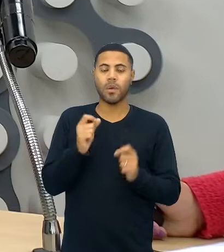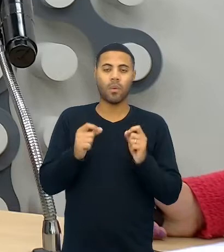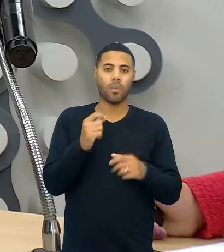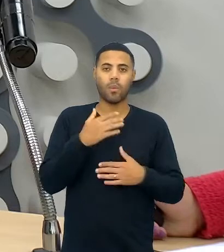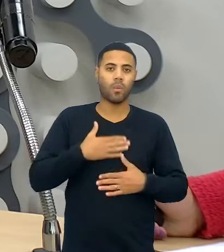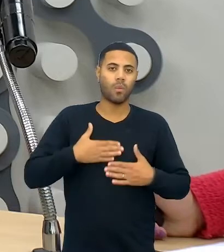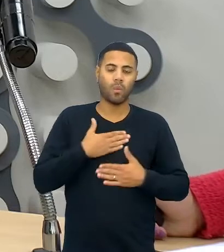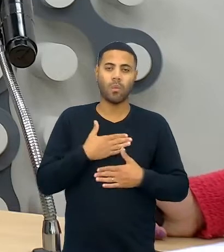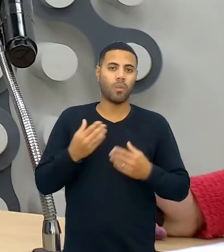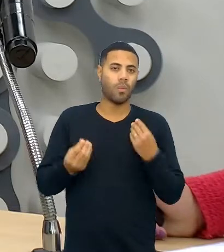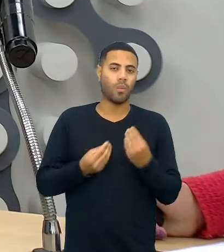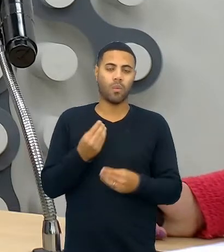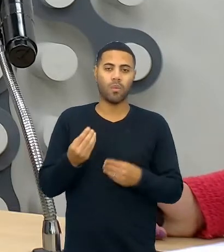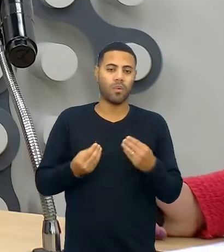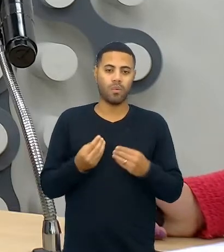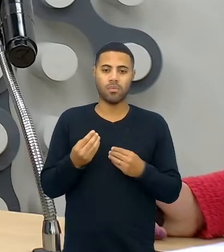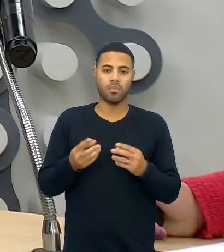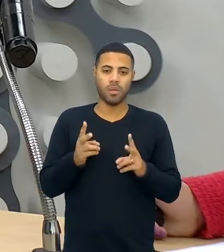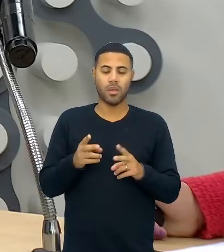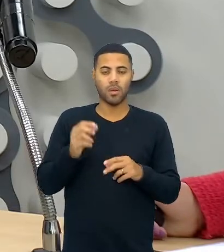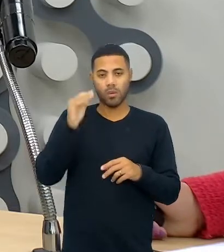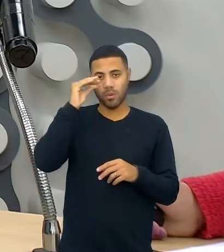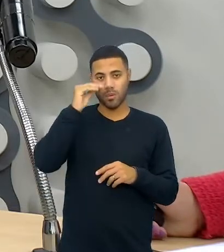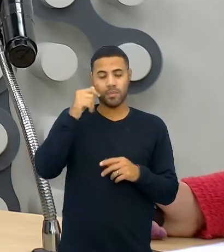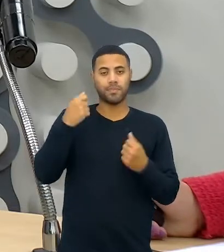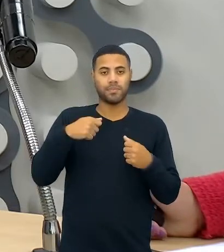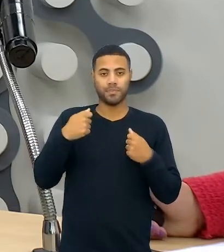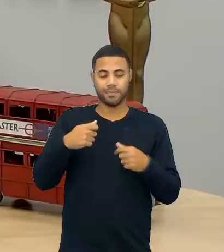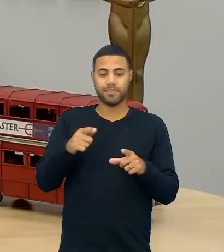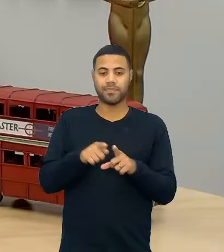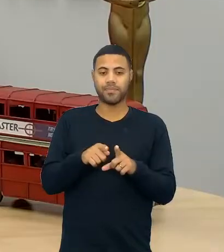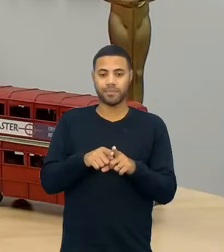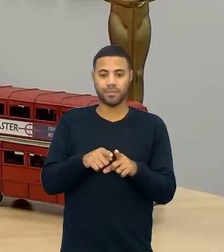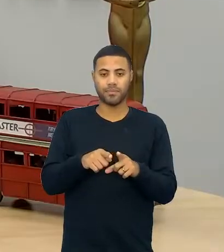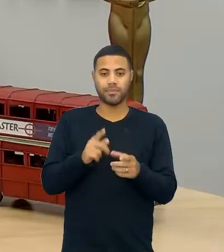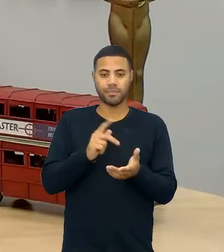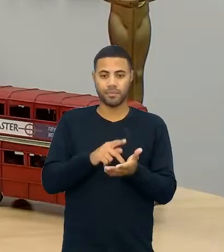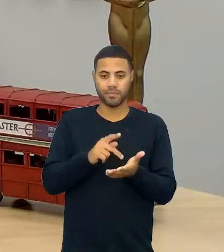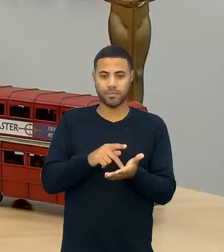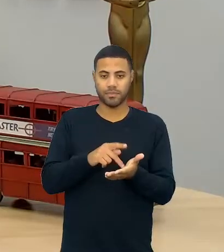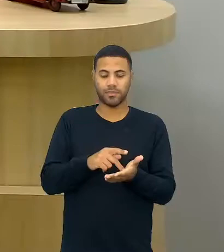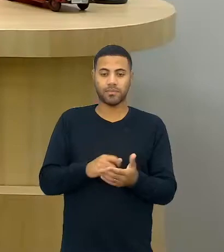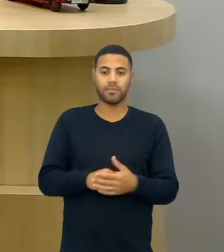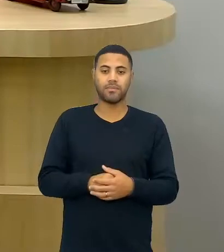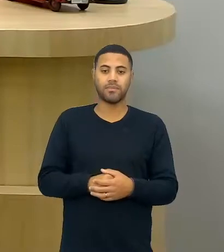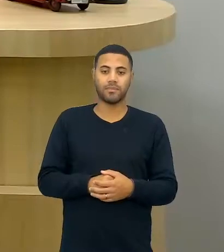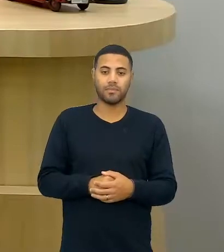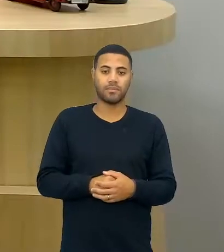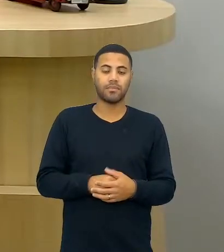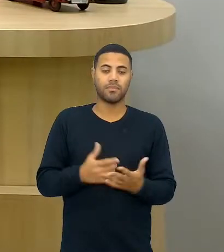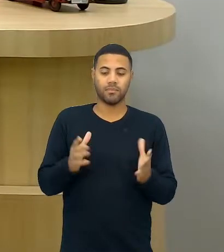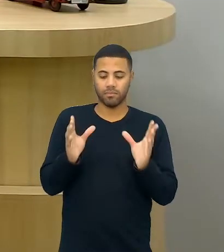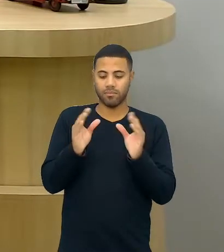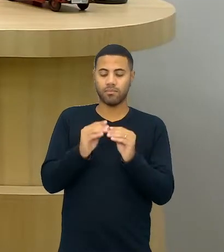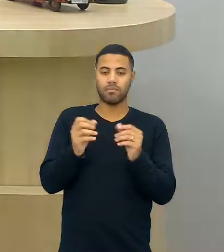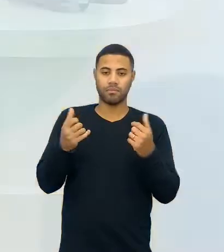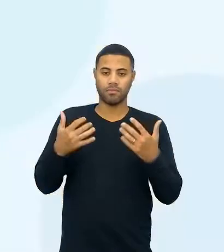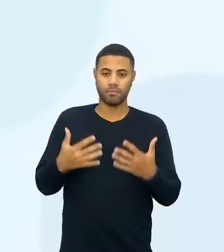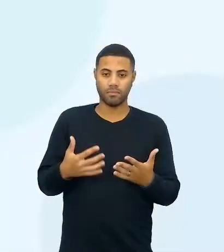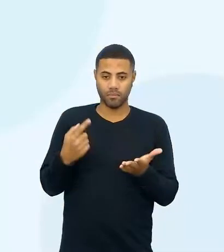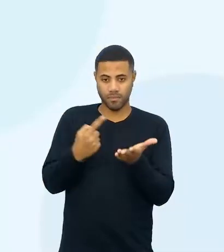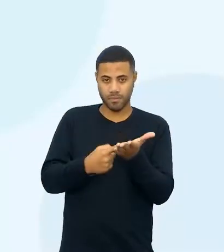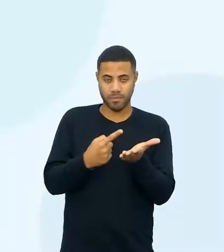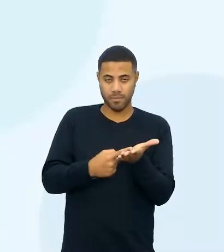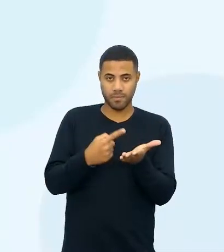como eu gostaria. Isso aguça a curiosidade. Hoje você vai experimentar algumas das profissões aqui. Então, é só o resuminho, aquela agenda que